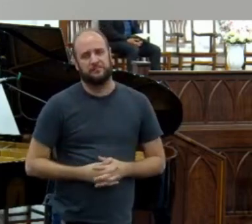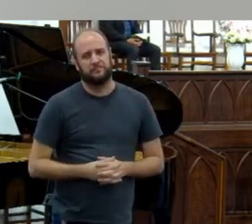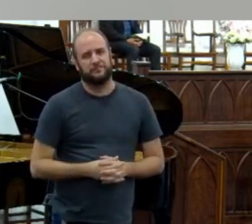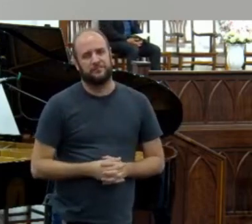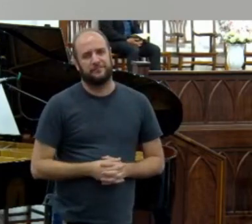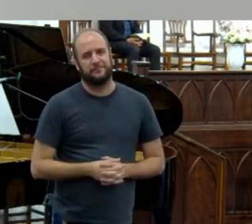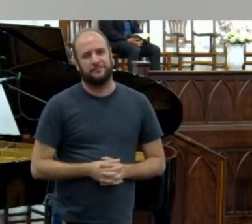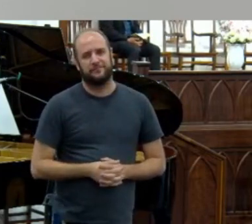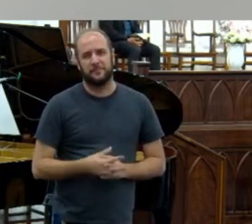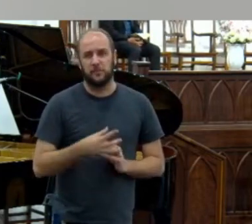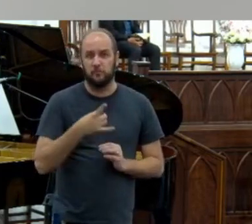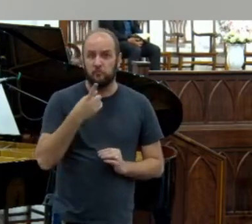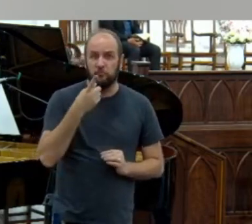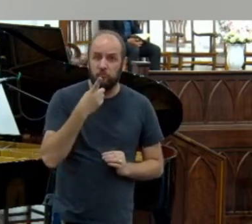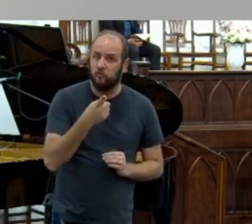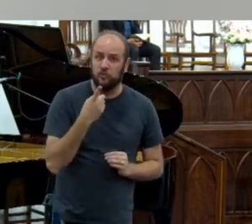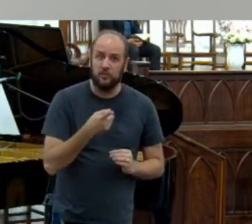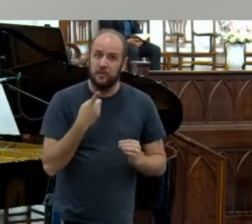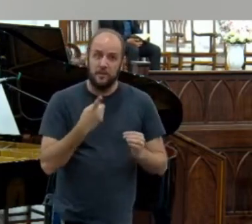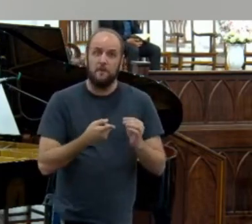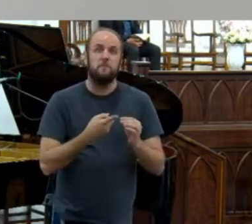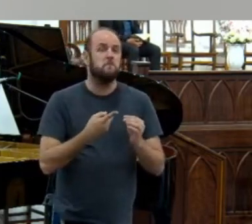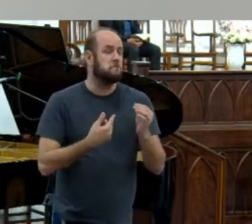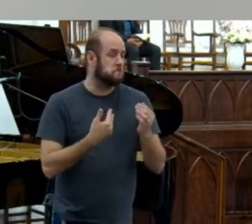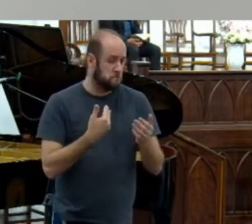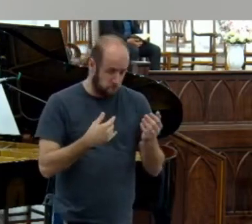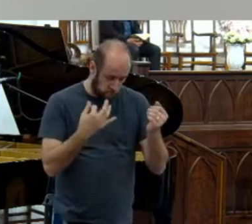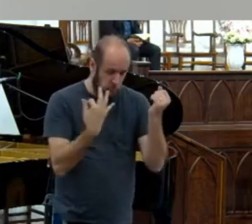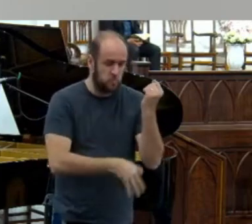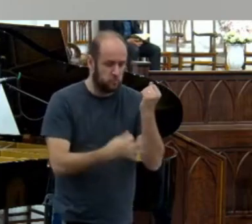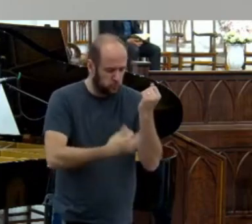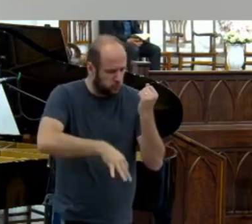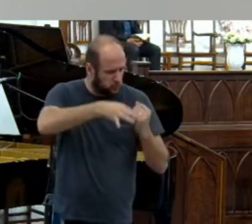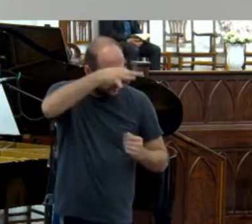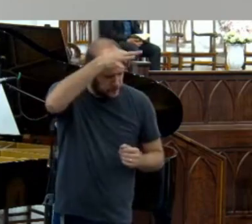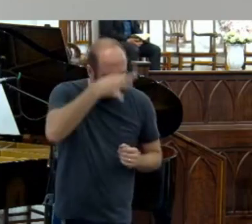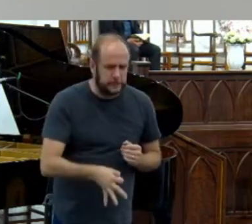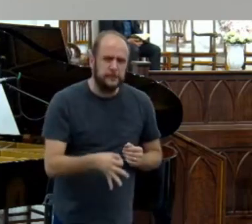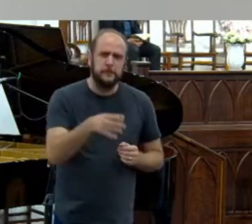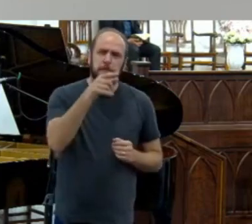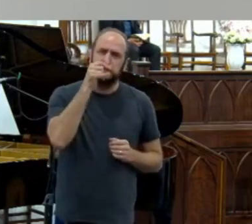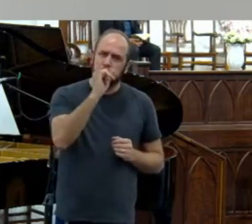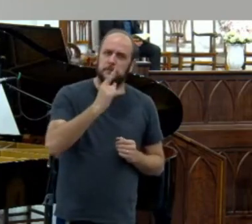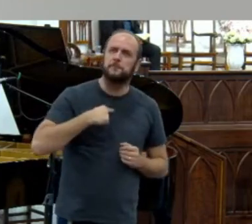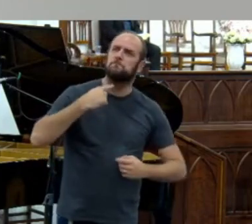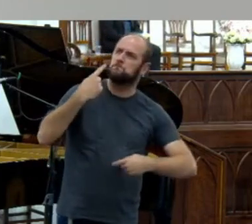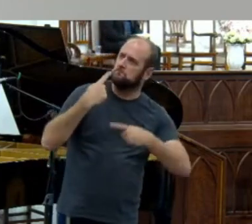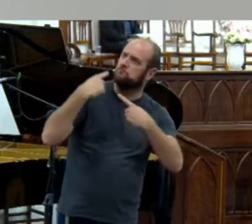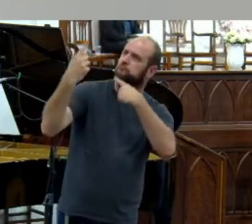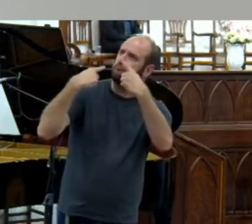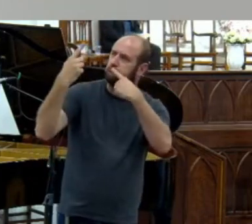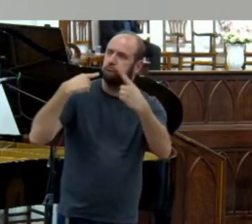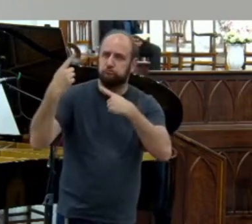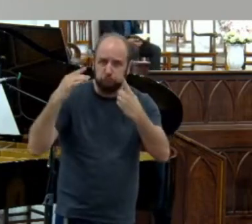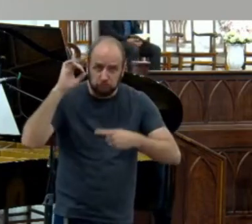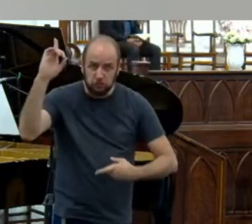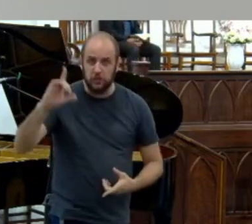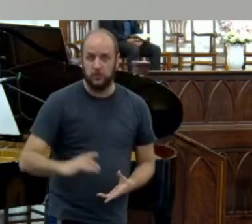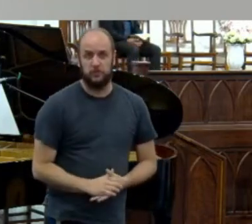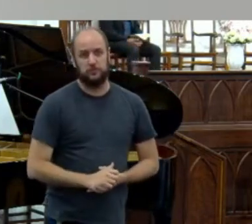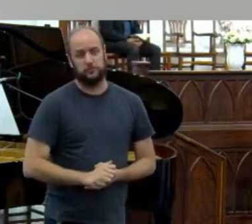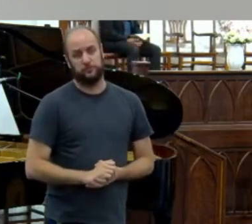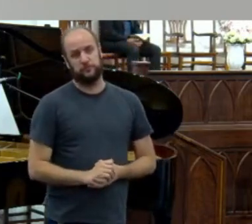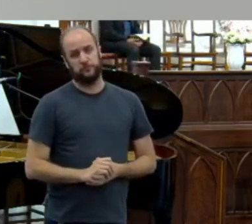Você não escapará de punição se você questiona o modus operandi de Deus.